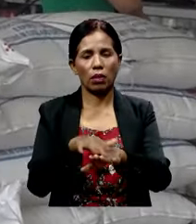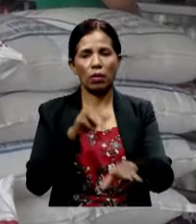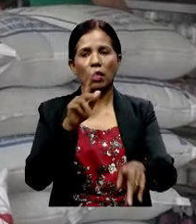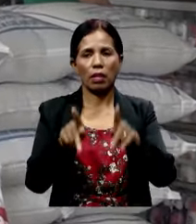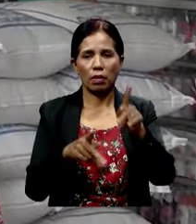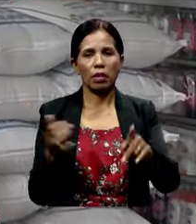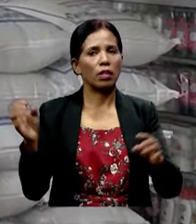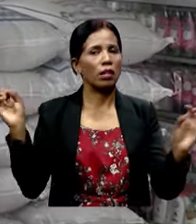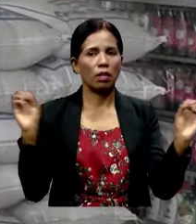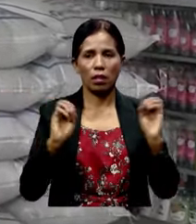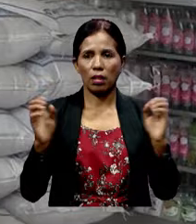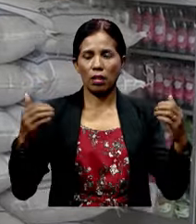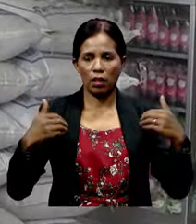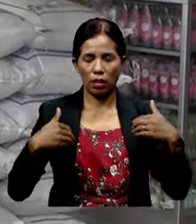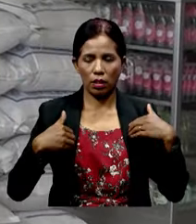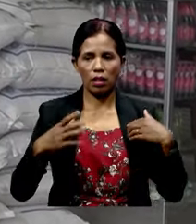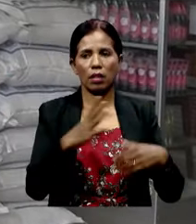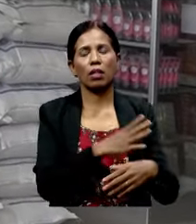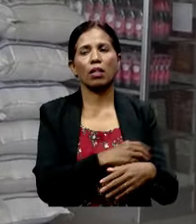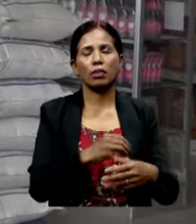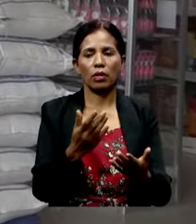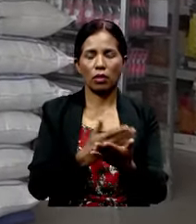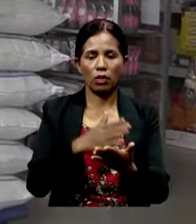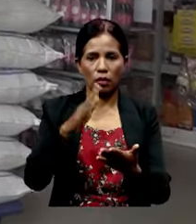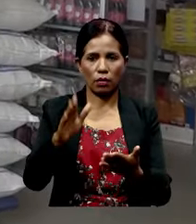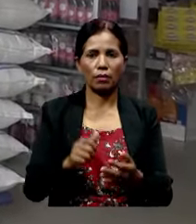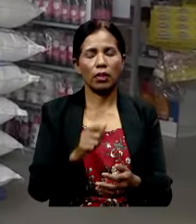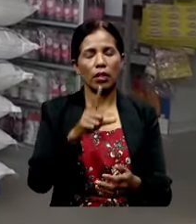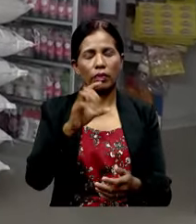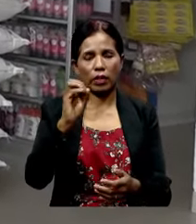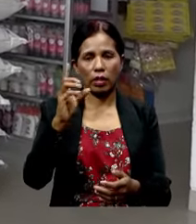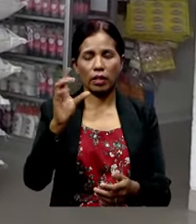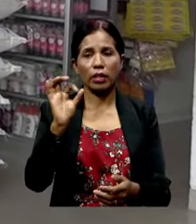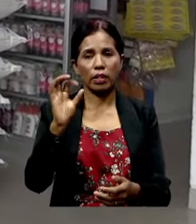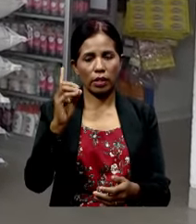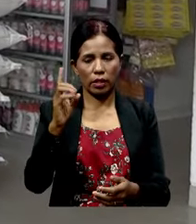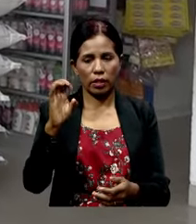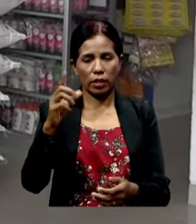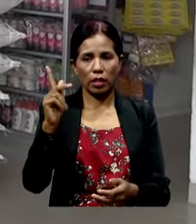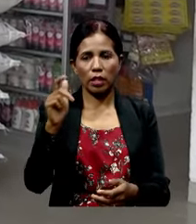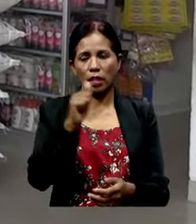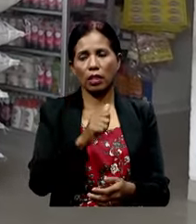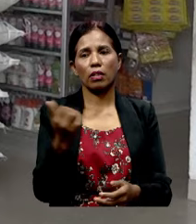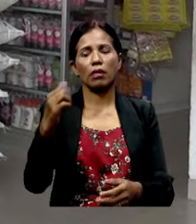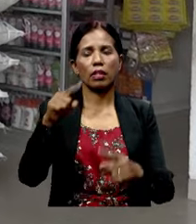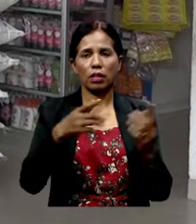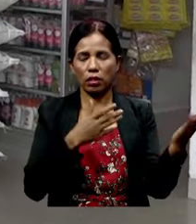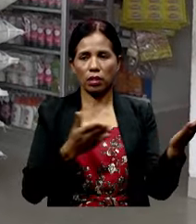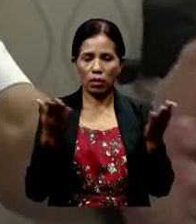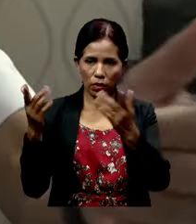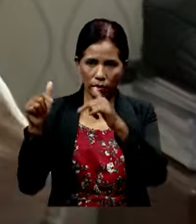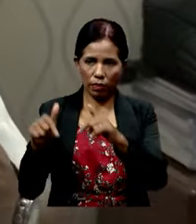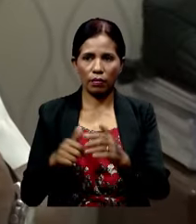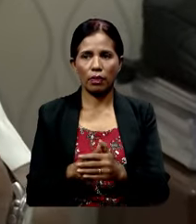maka la iha poder compra alfanicas ni garanti de mai ban hira sir hal importasaun mai